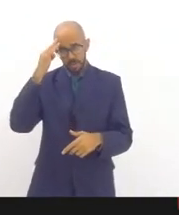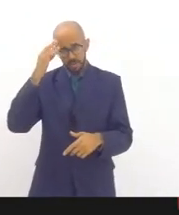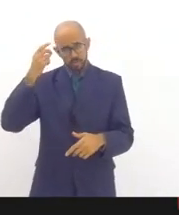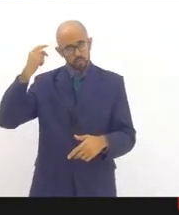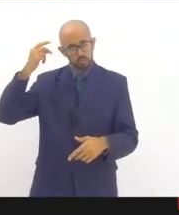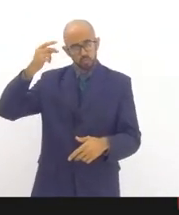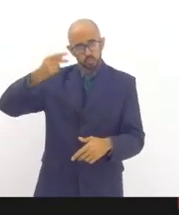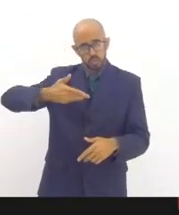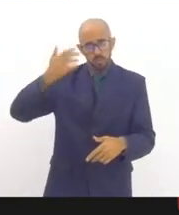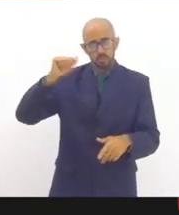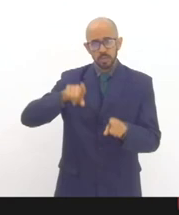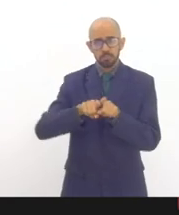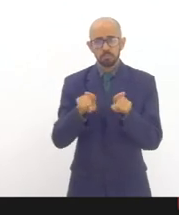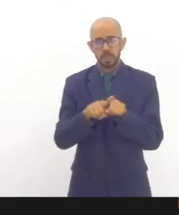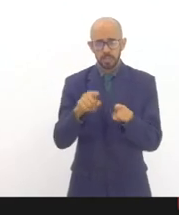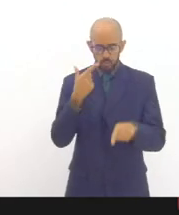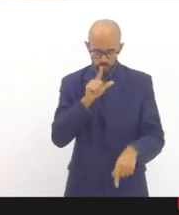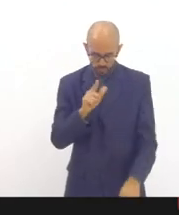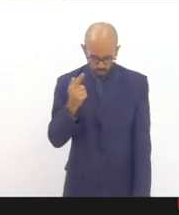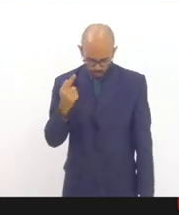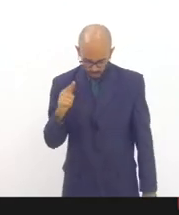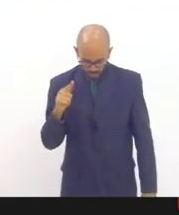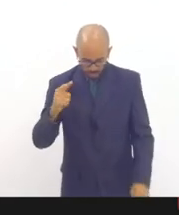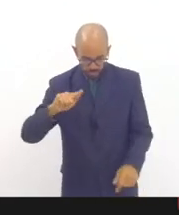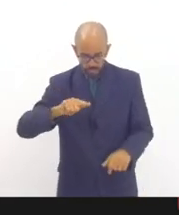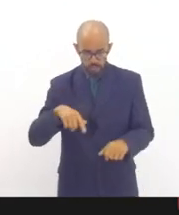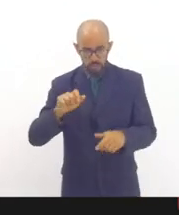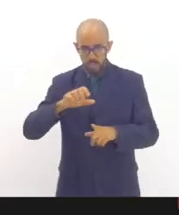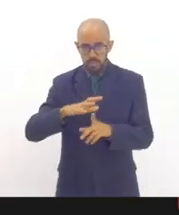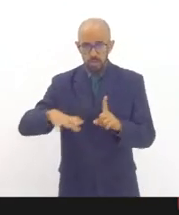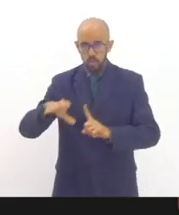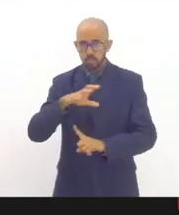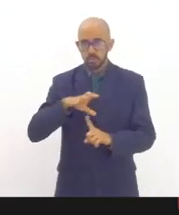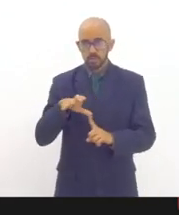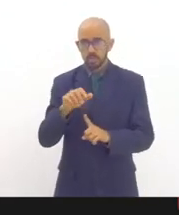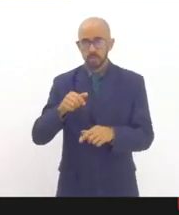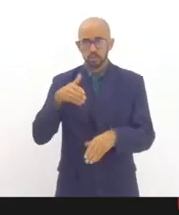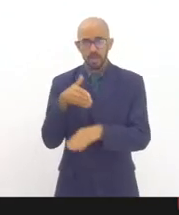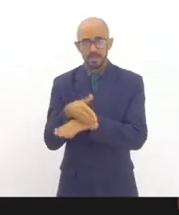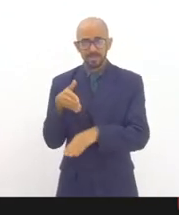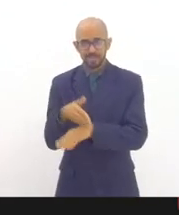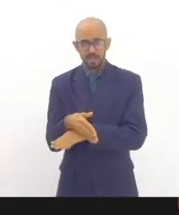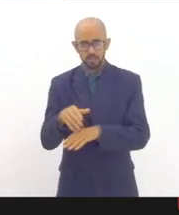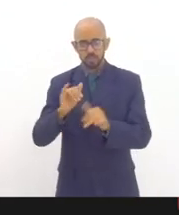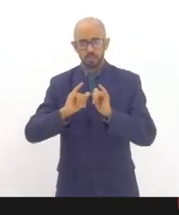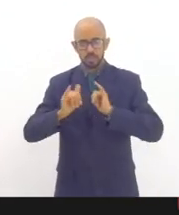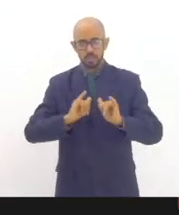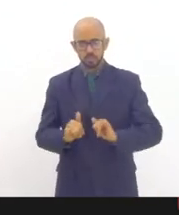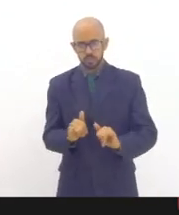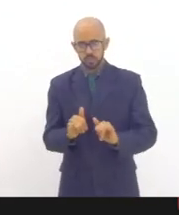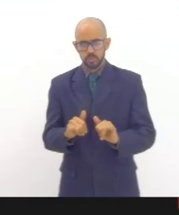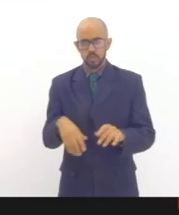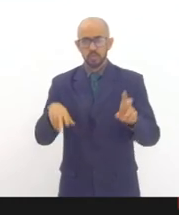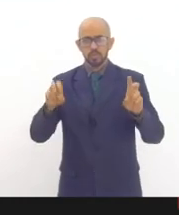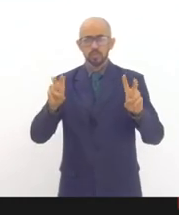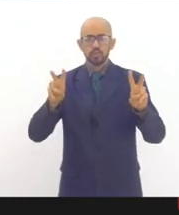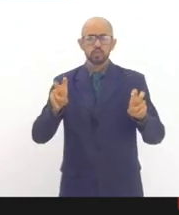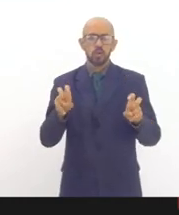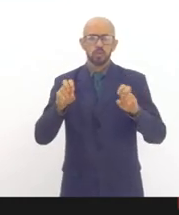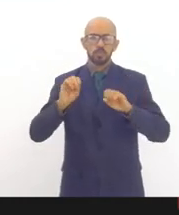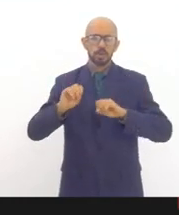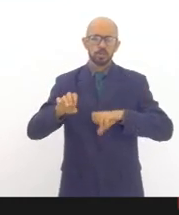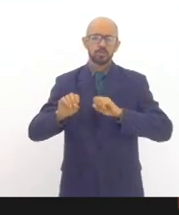históricas, além de garantir a essa comunidade o acesso às informações. Já em relação à